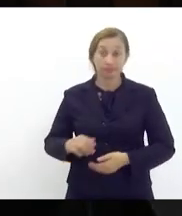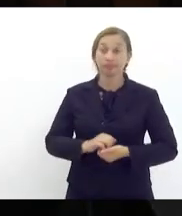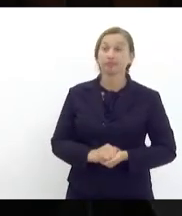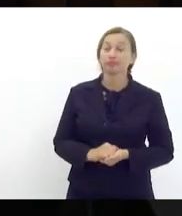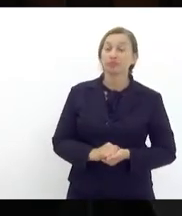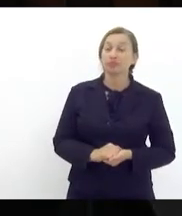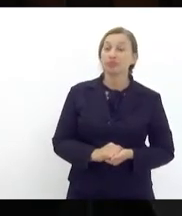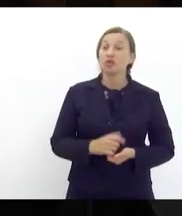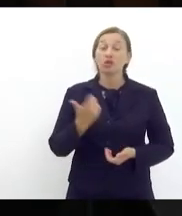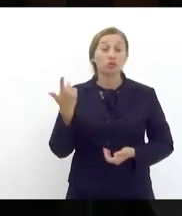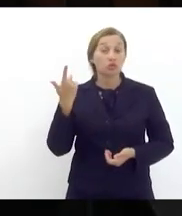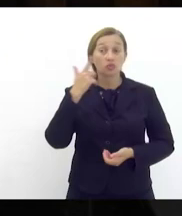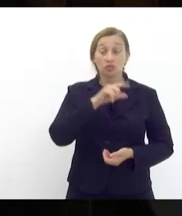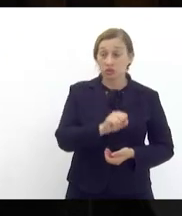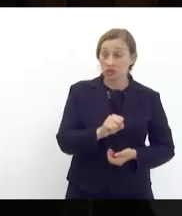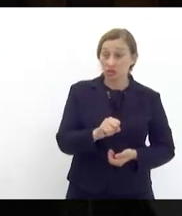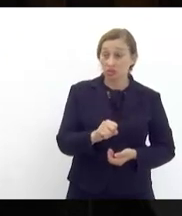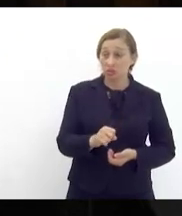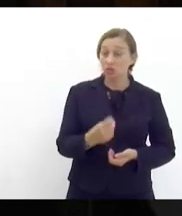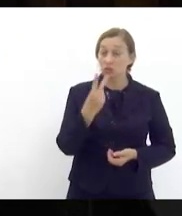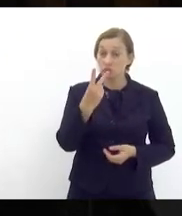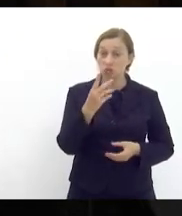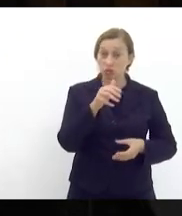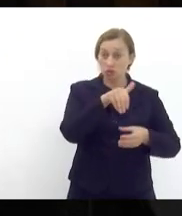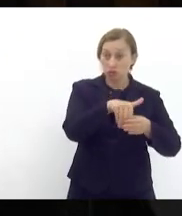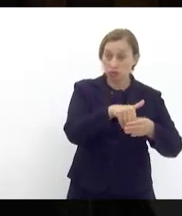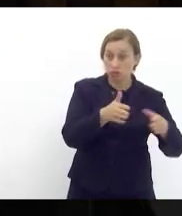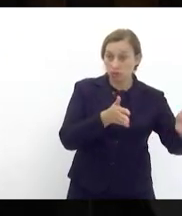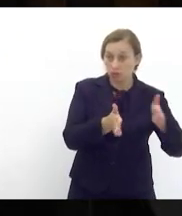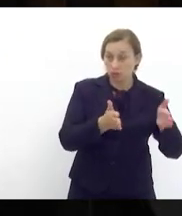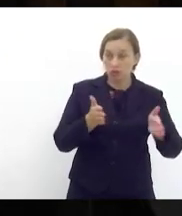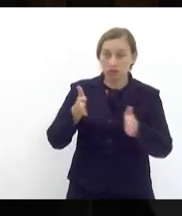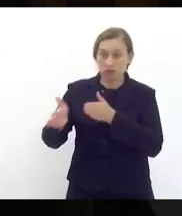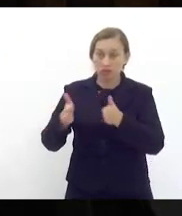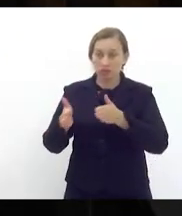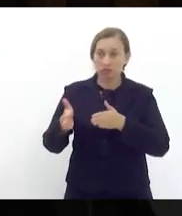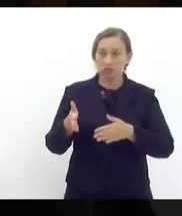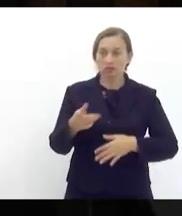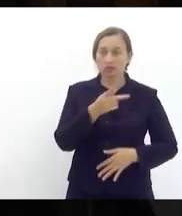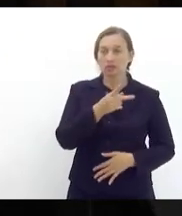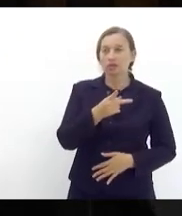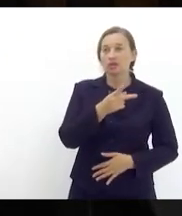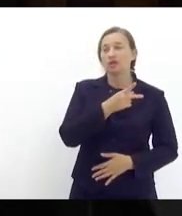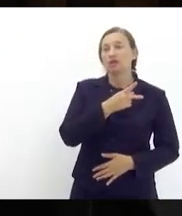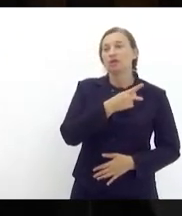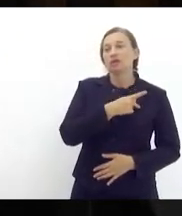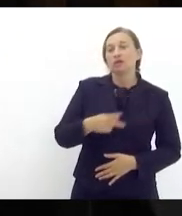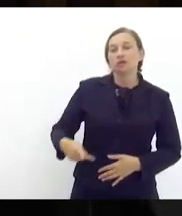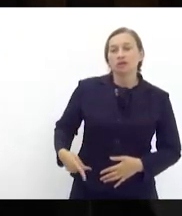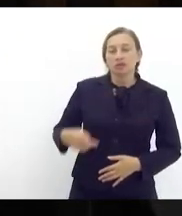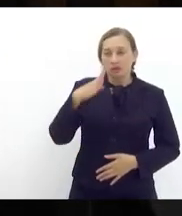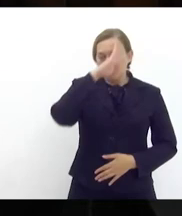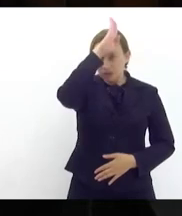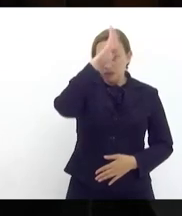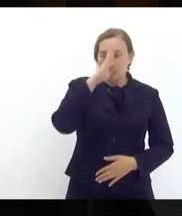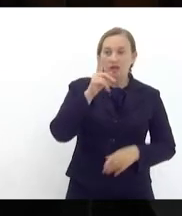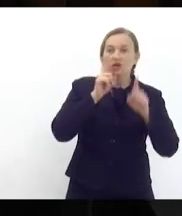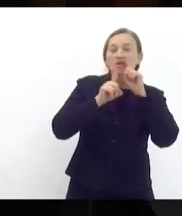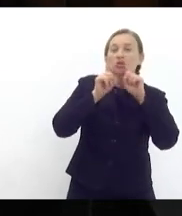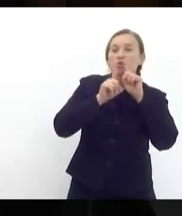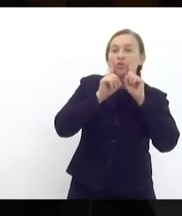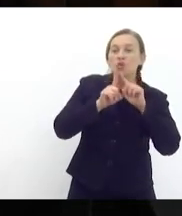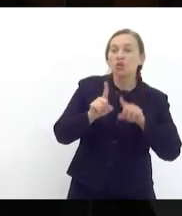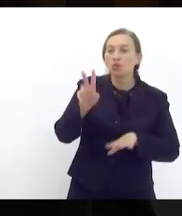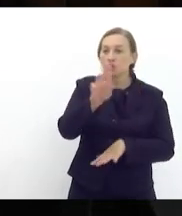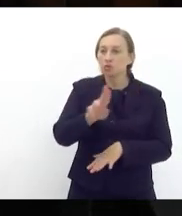a qual nós ganhamos nos dois turnos com o presidente Bolsonaro e Maricá, ele usou as redes